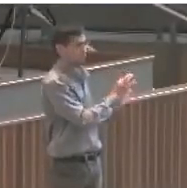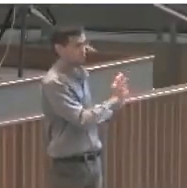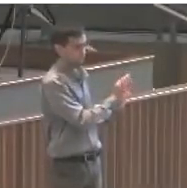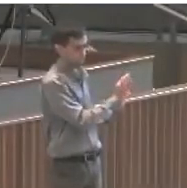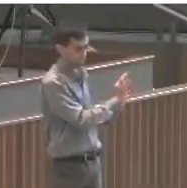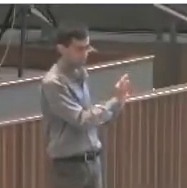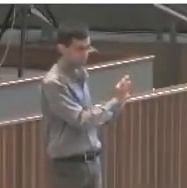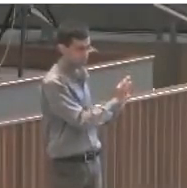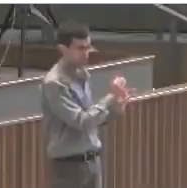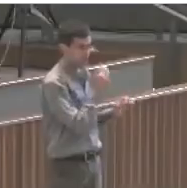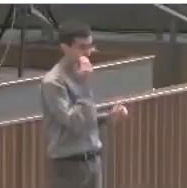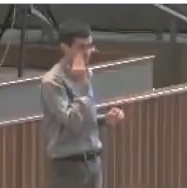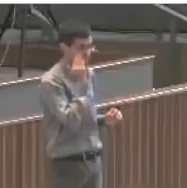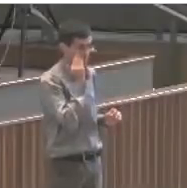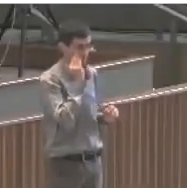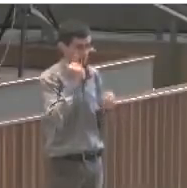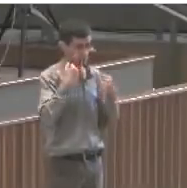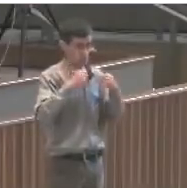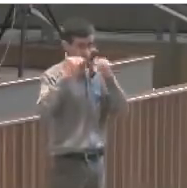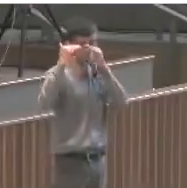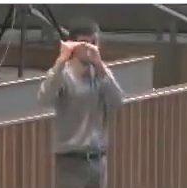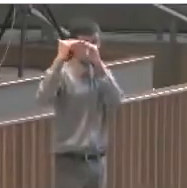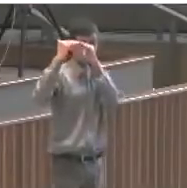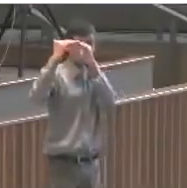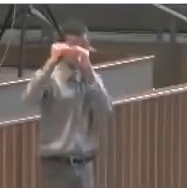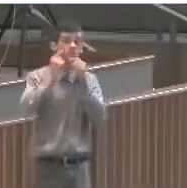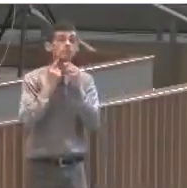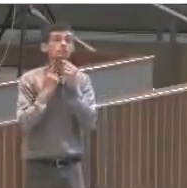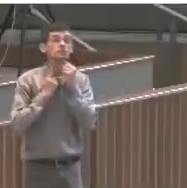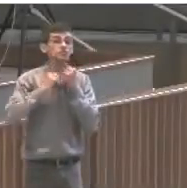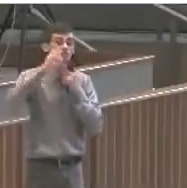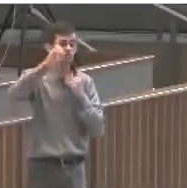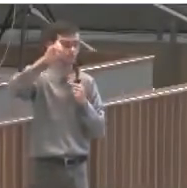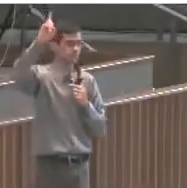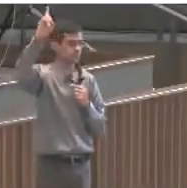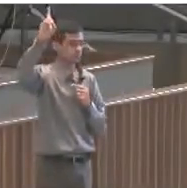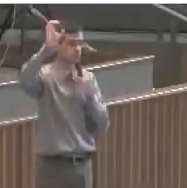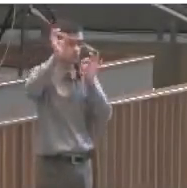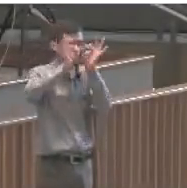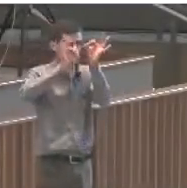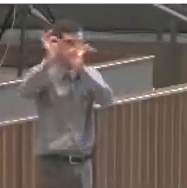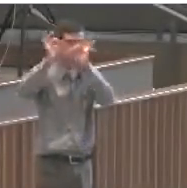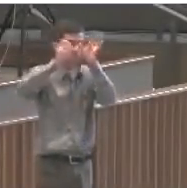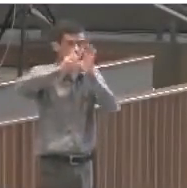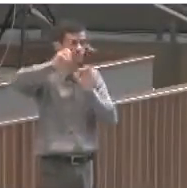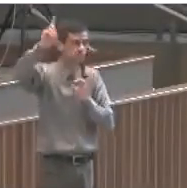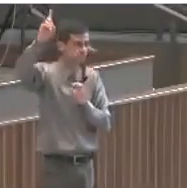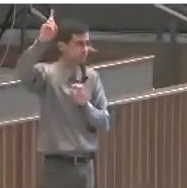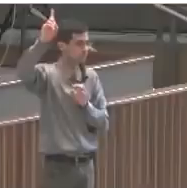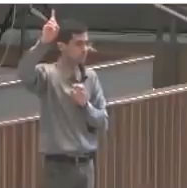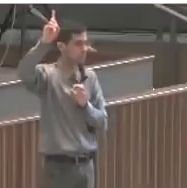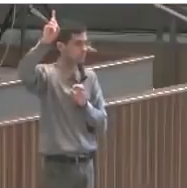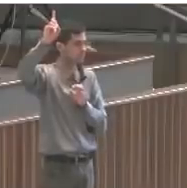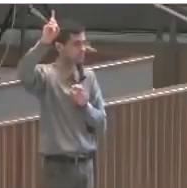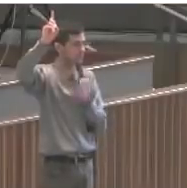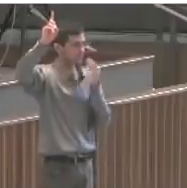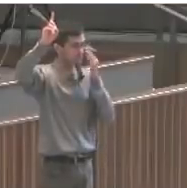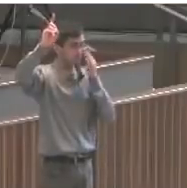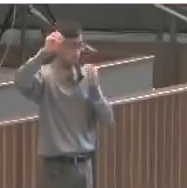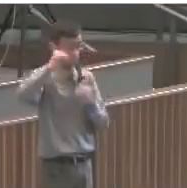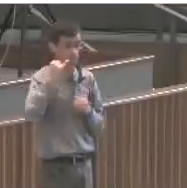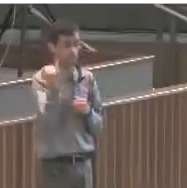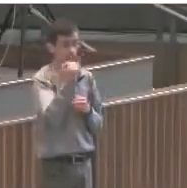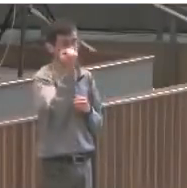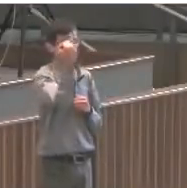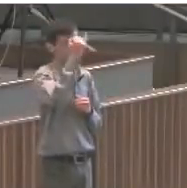sucesso baseado na vontade de deus não querer de deus ou se ele está disposto a alcançar